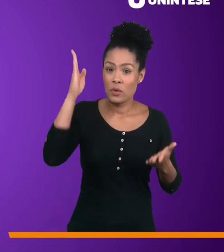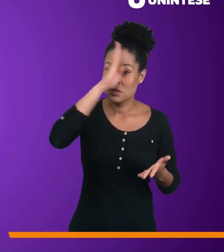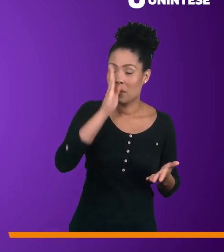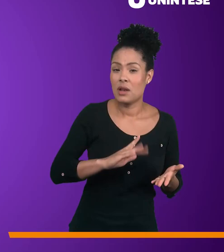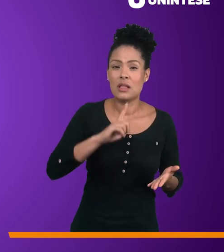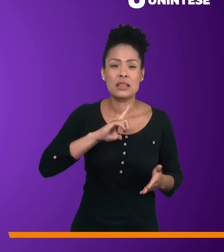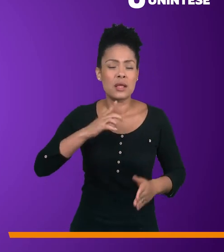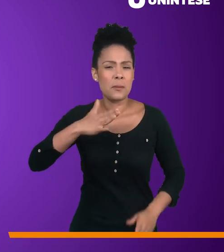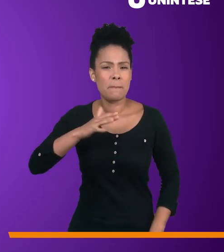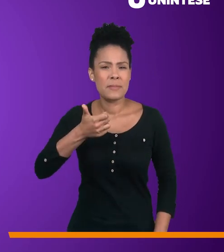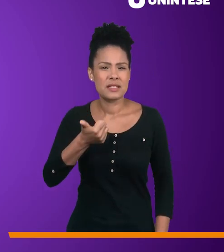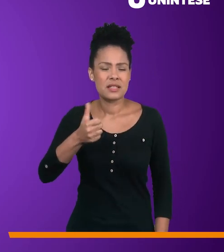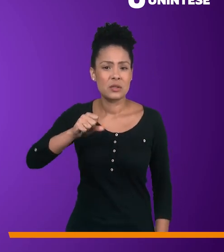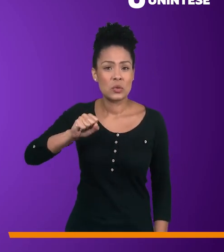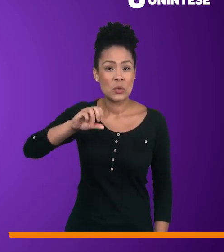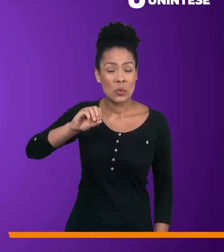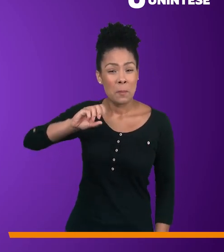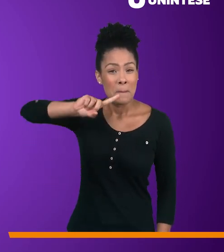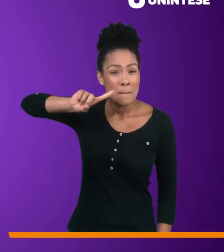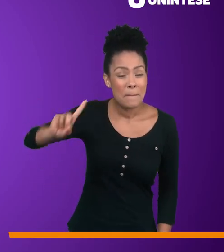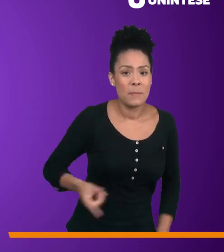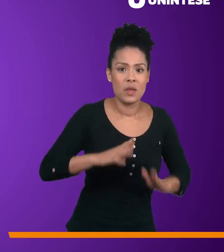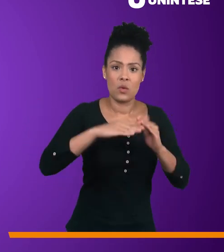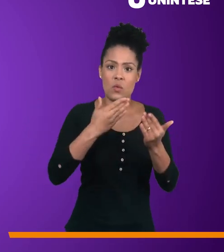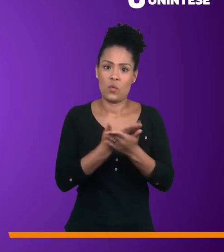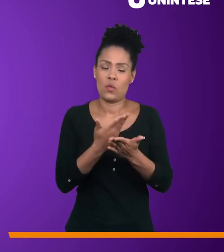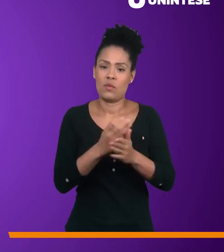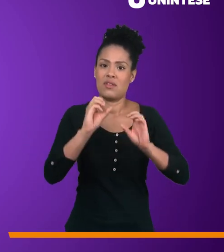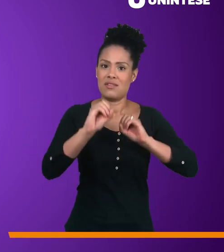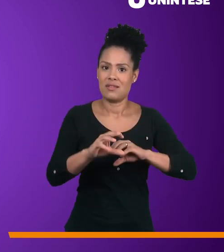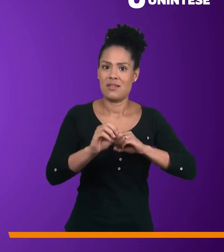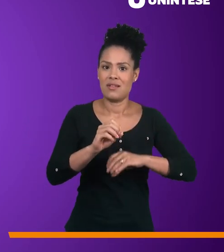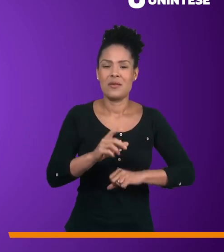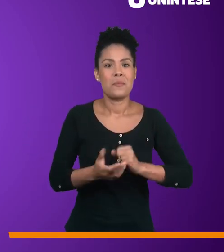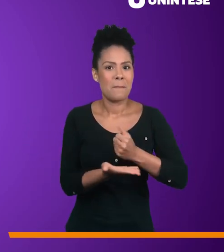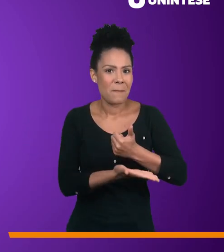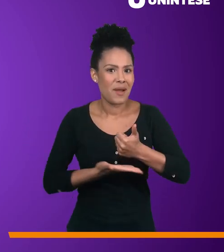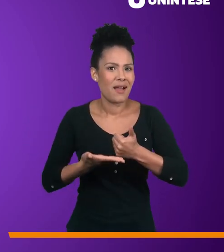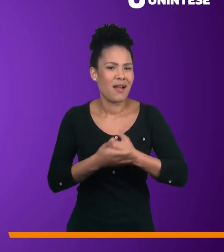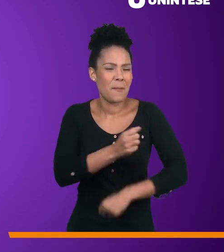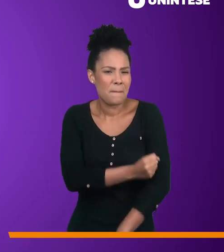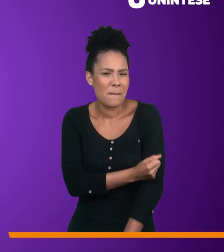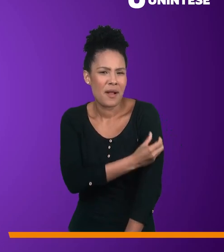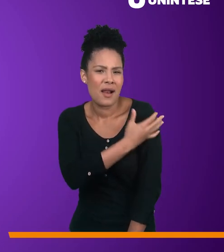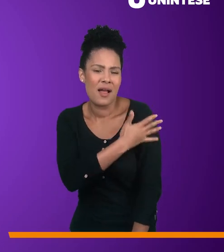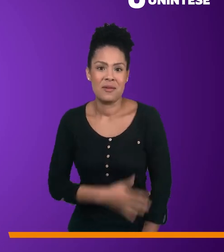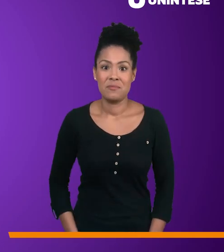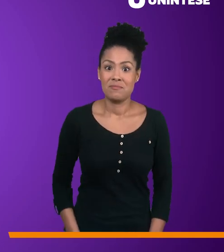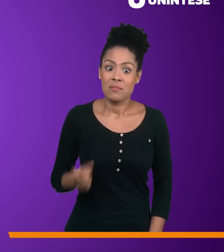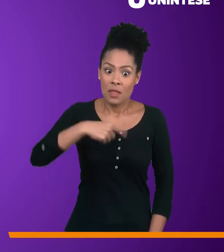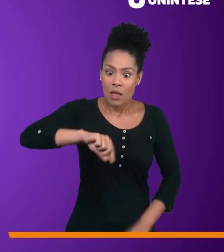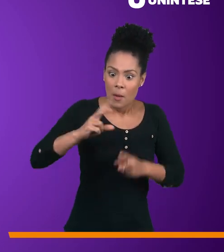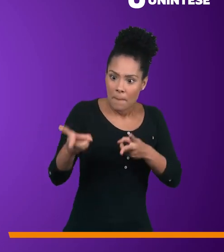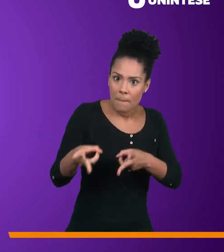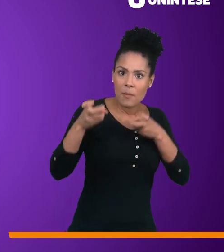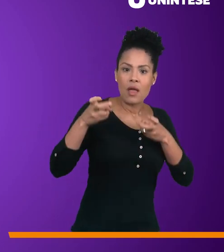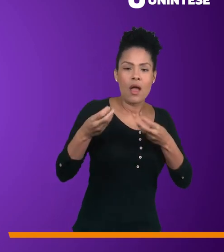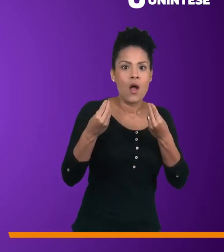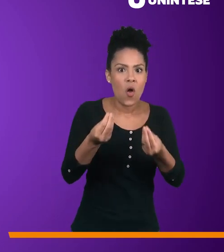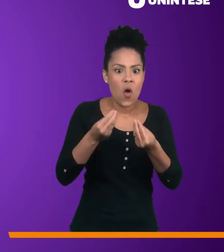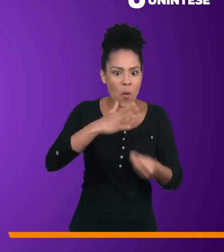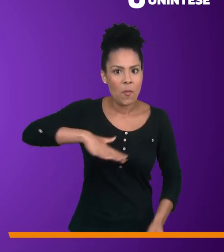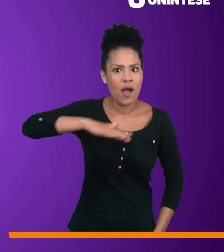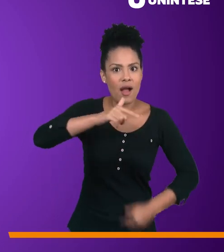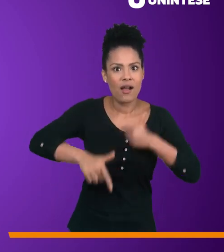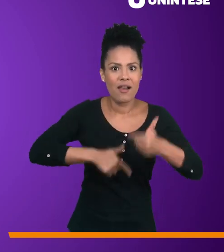de 180 mil escolas de educação básica. Só aí já dá para ter a dimensão de como é amplo o mercado de trabalho para